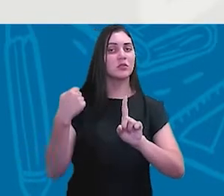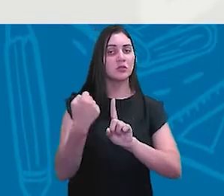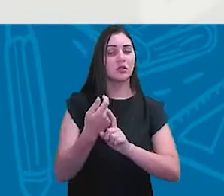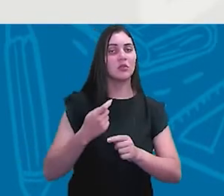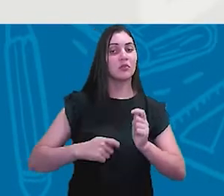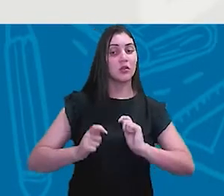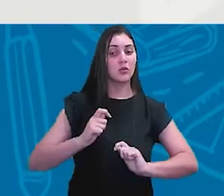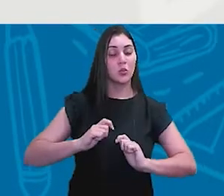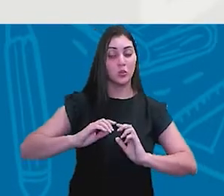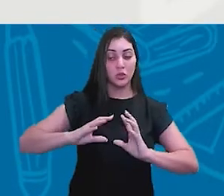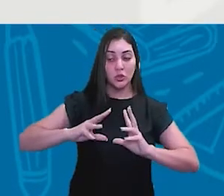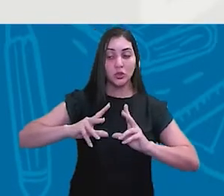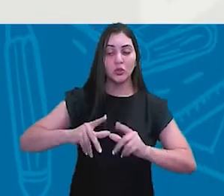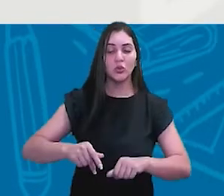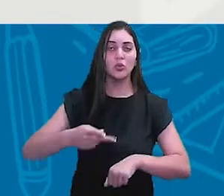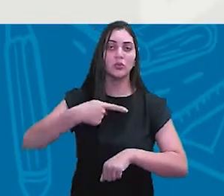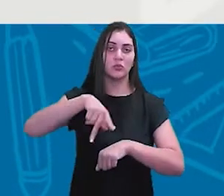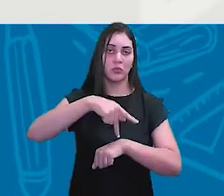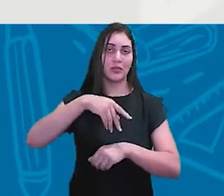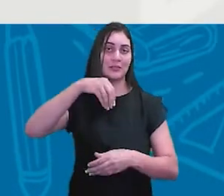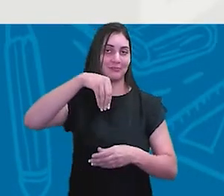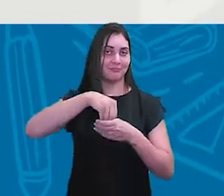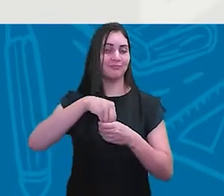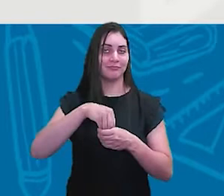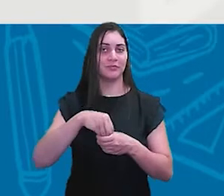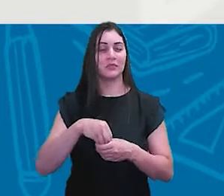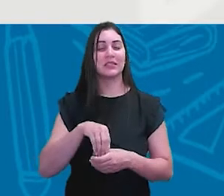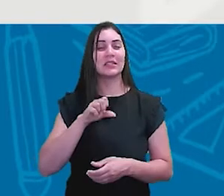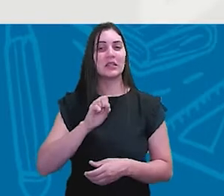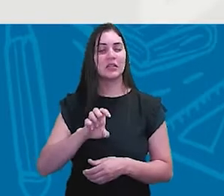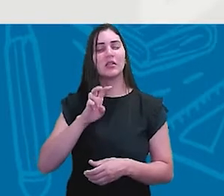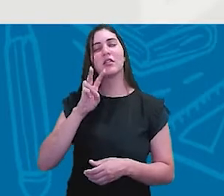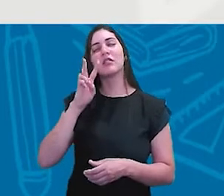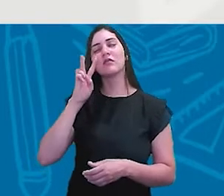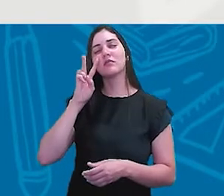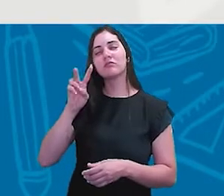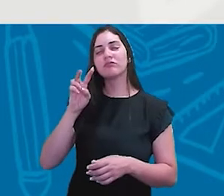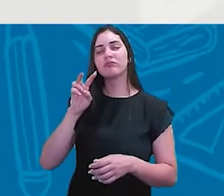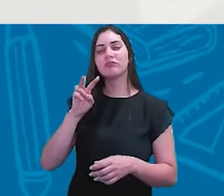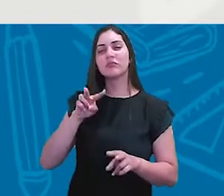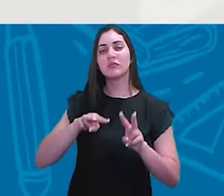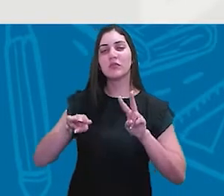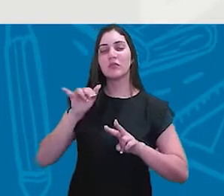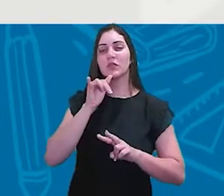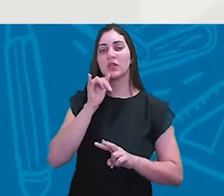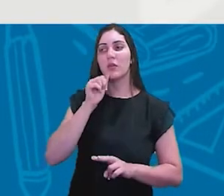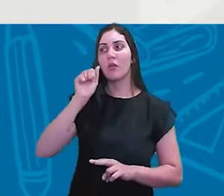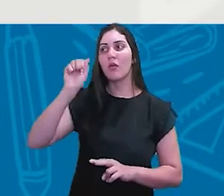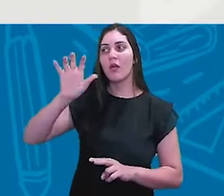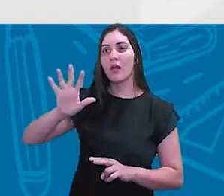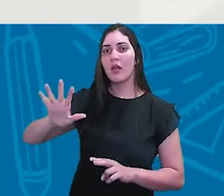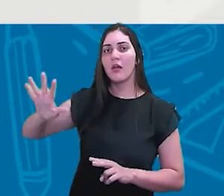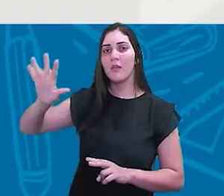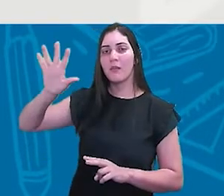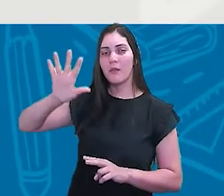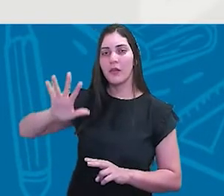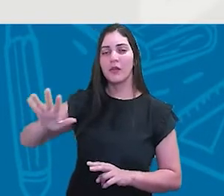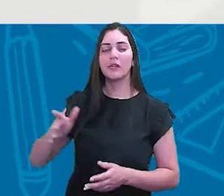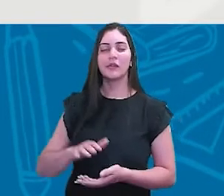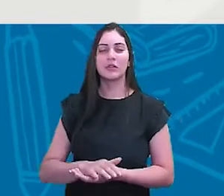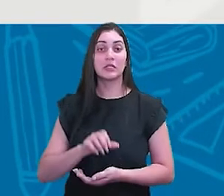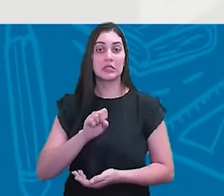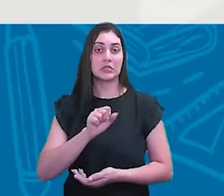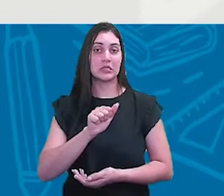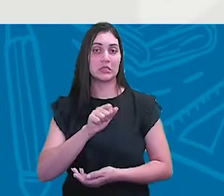todos esses países, né? Mas, porque se você observar, por exemplo, a América, né, a chamada América Anglo-Saxônica,